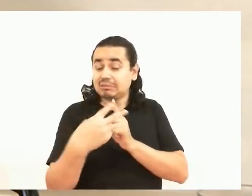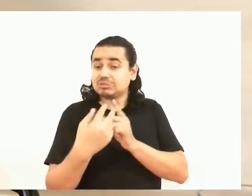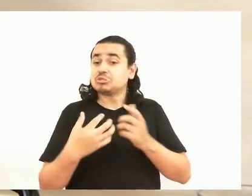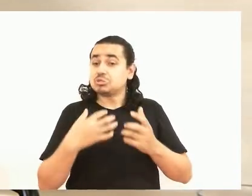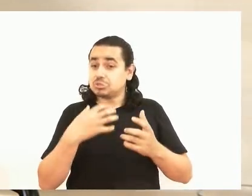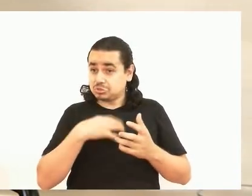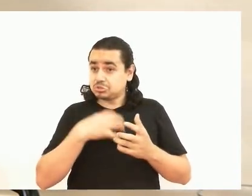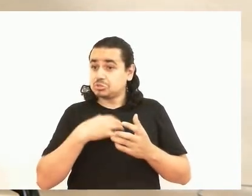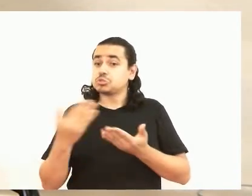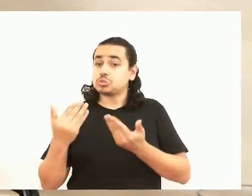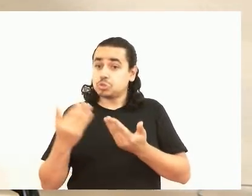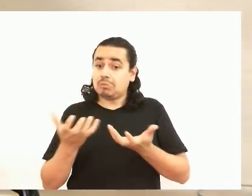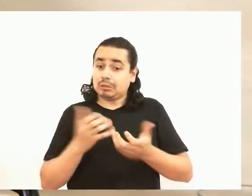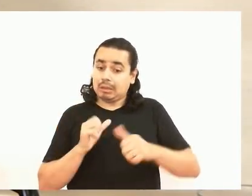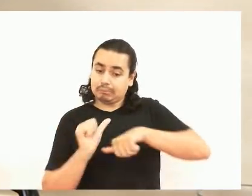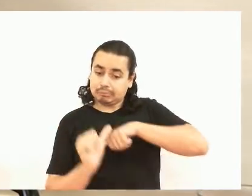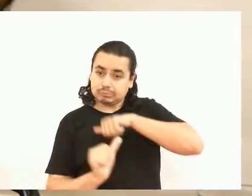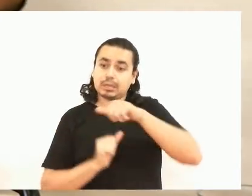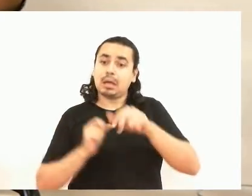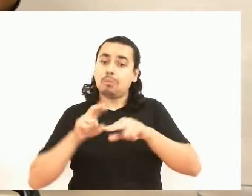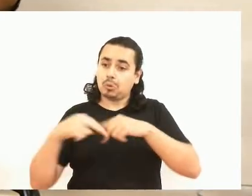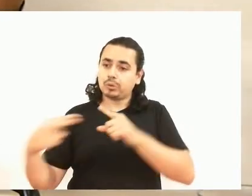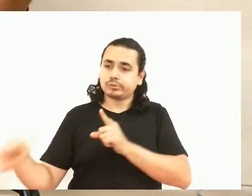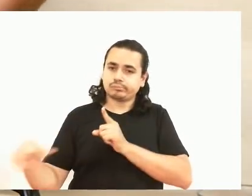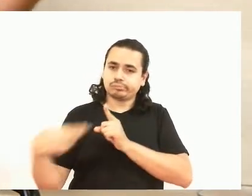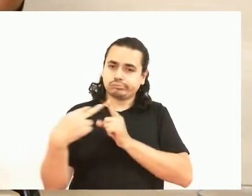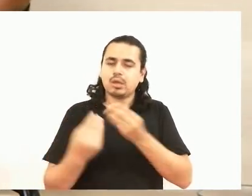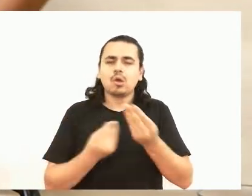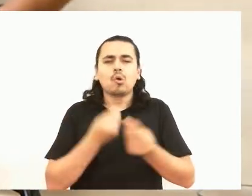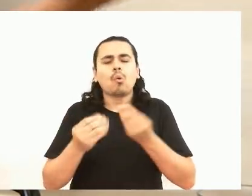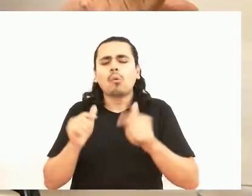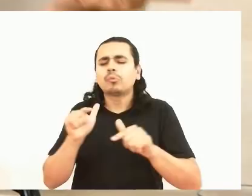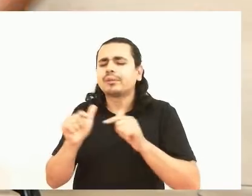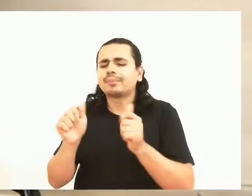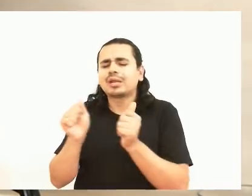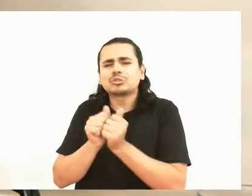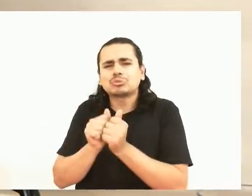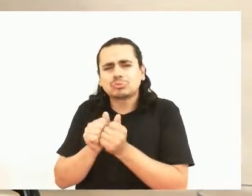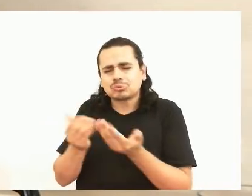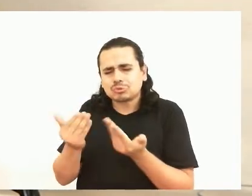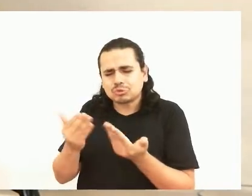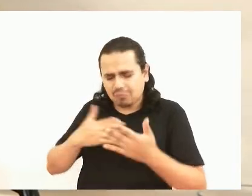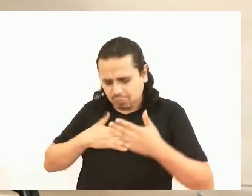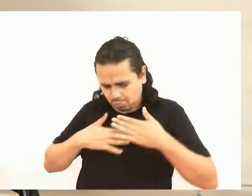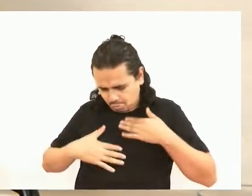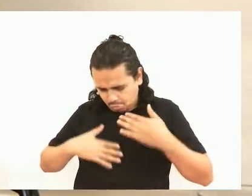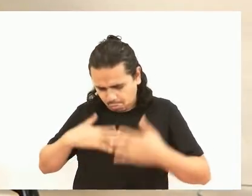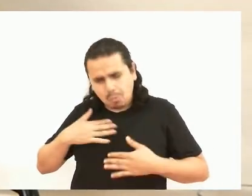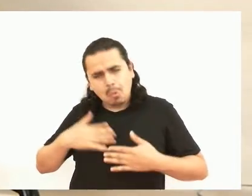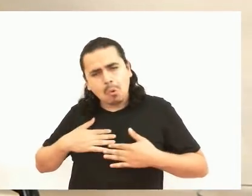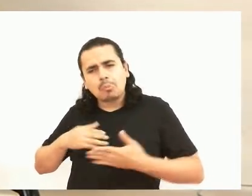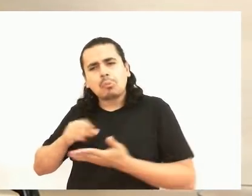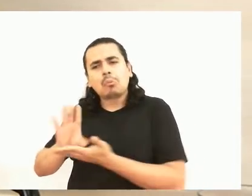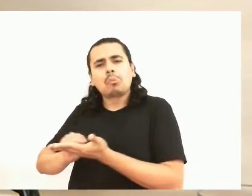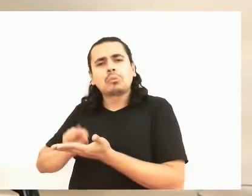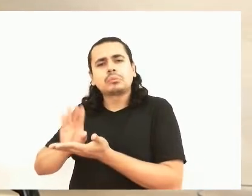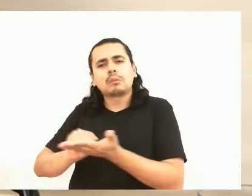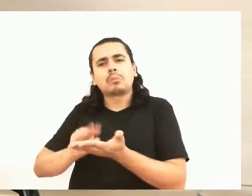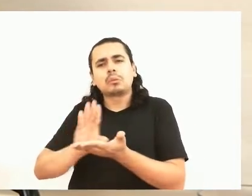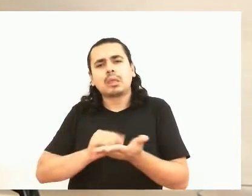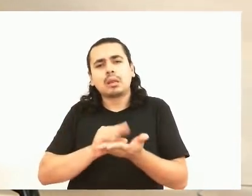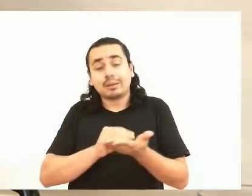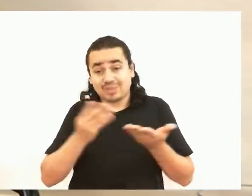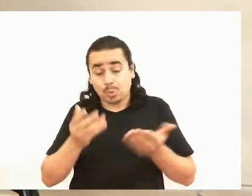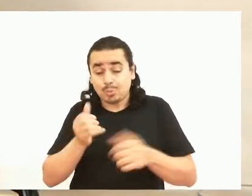vai olhar pra isso então o cuoco corpo como modelo então uma das estratégias